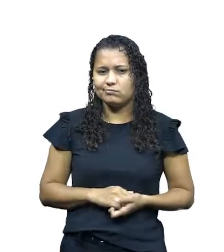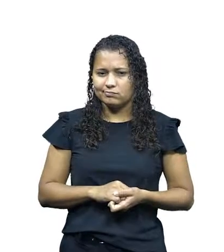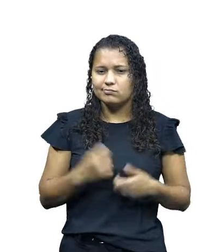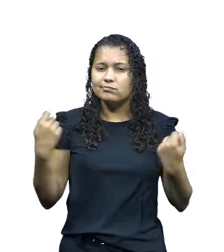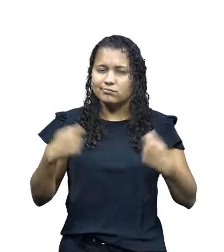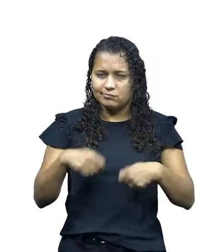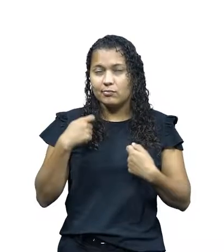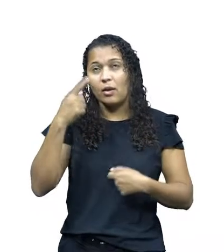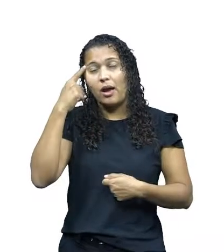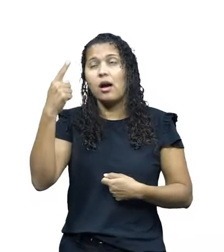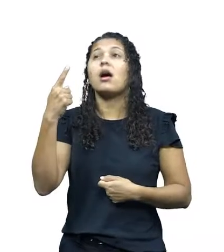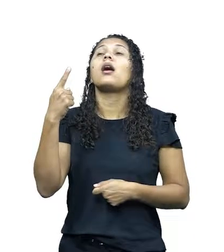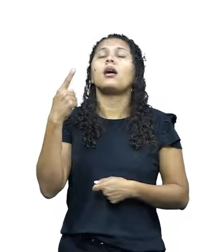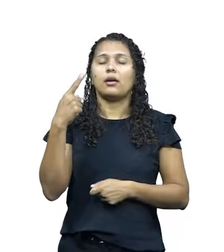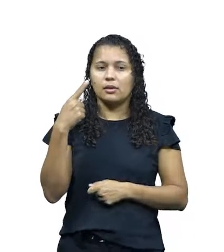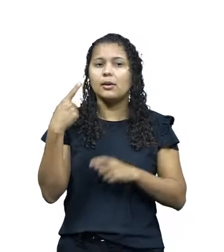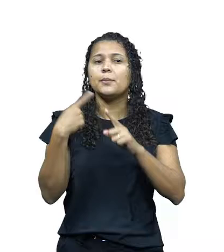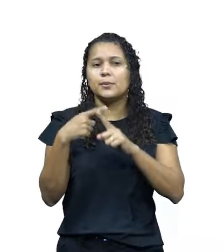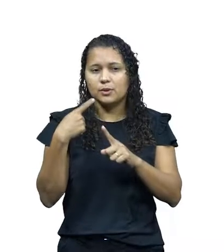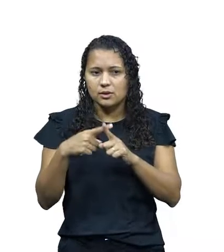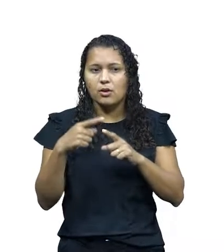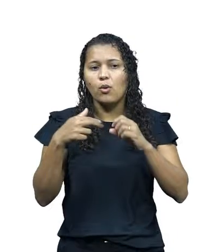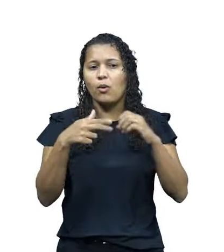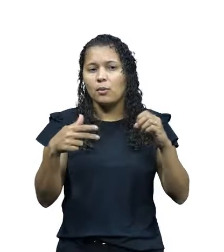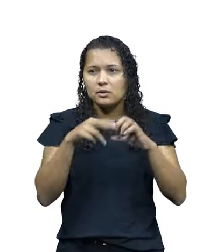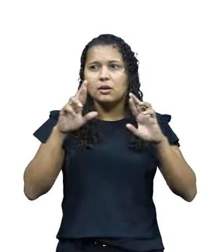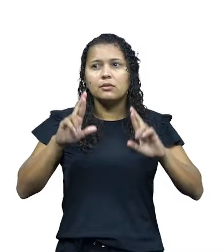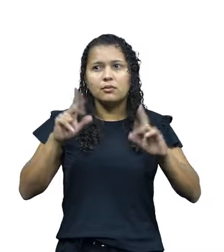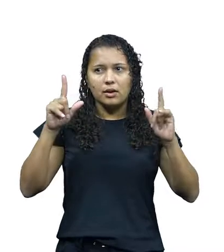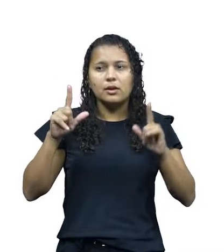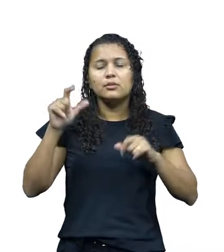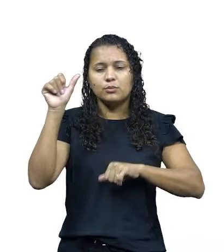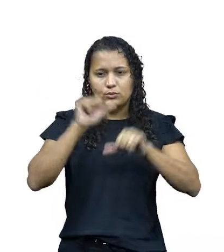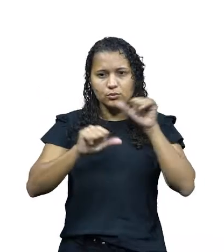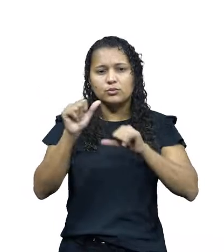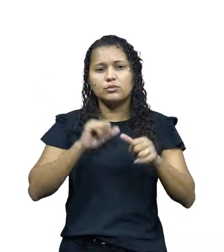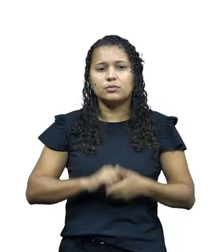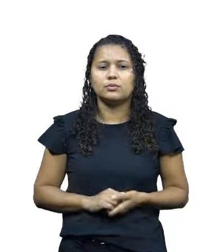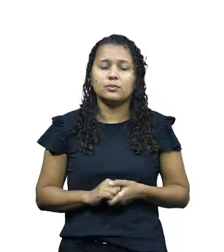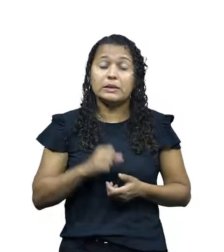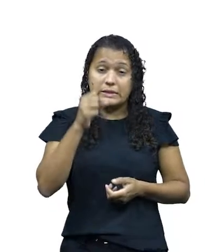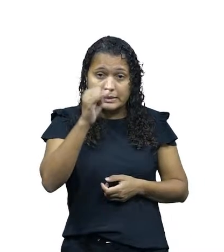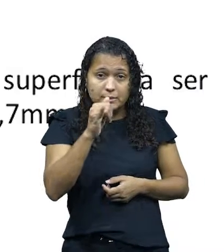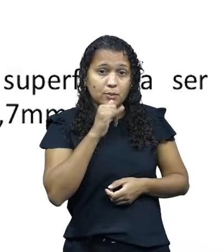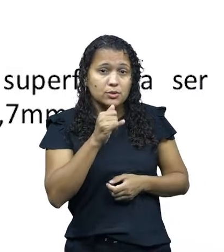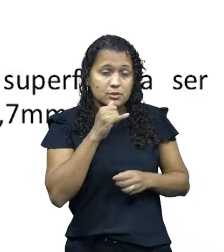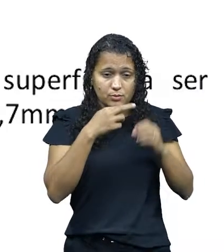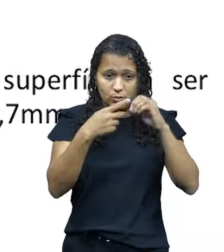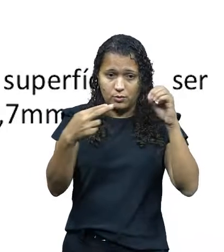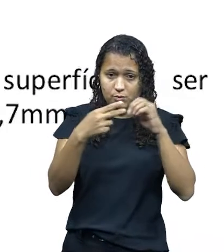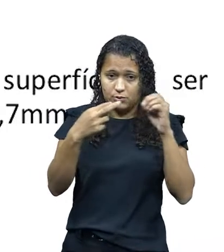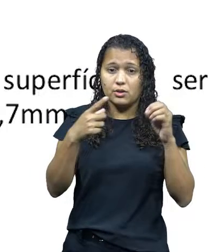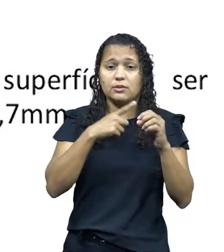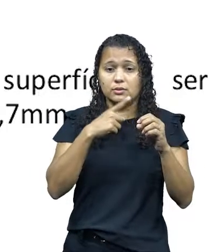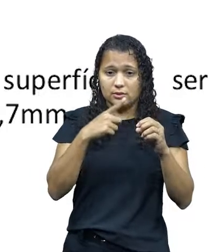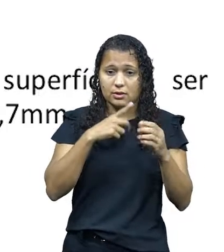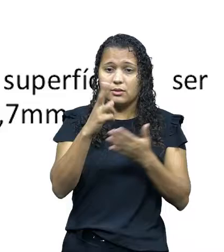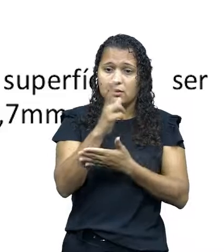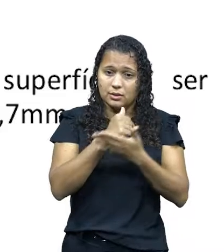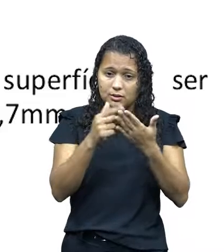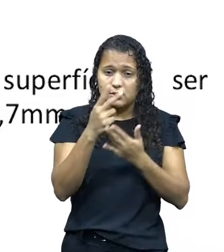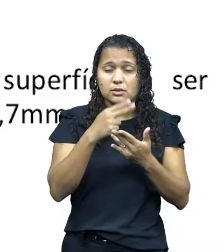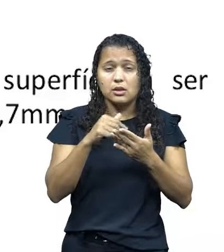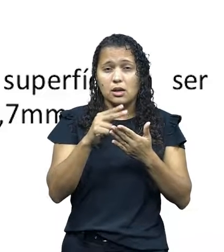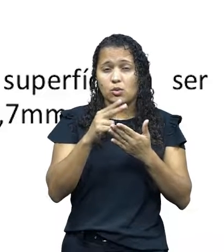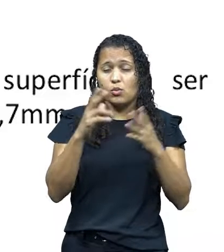achuras diferentes, para a gente ter essa noção de que essa peça, ela sofreu alguma alteração. Se a peça